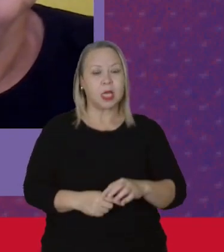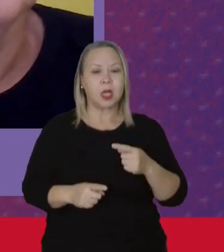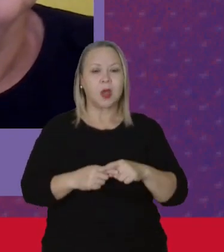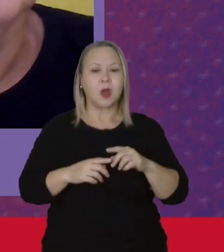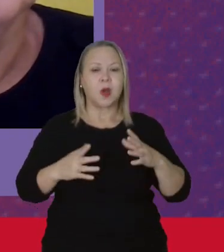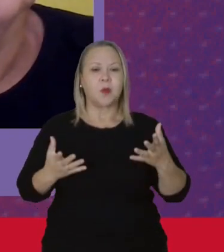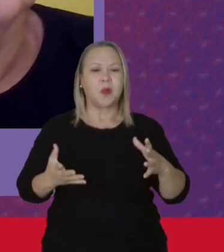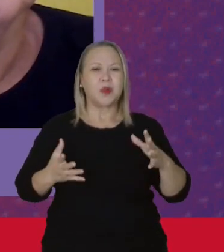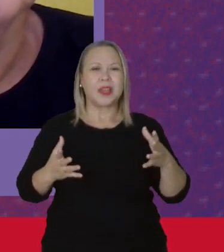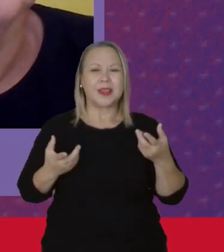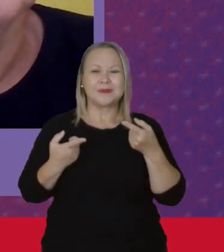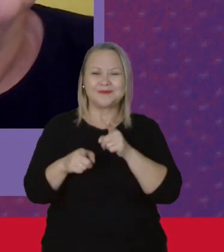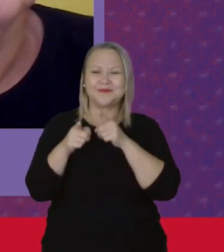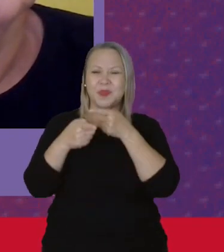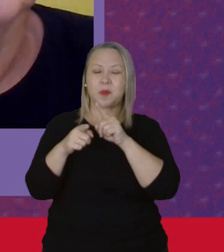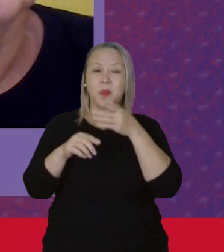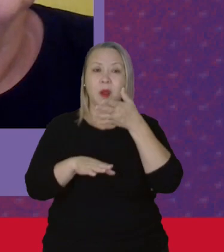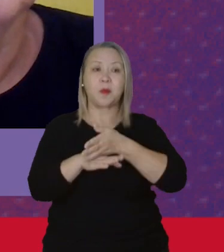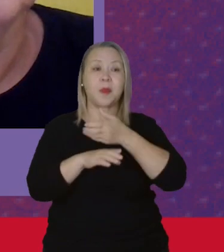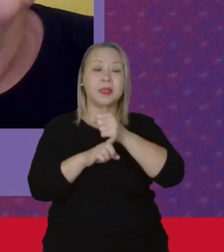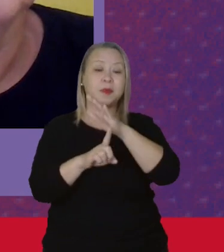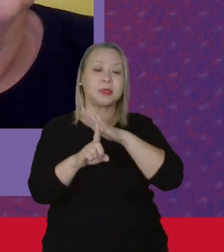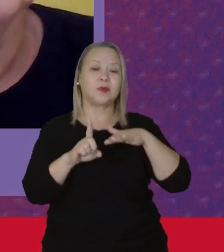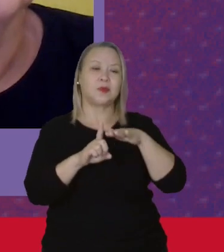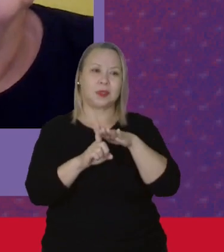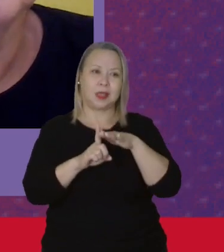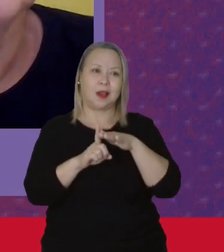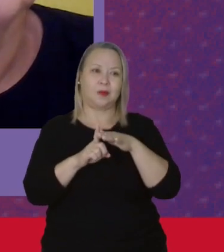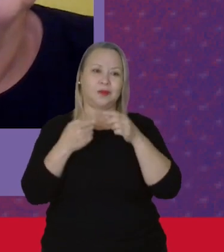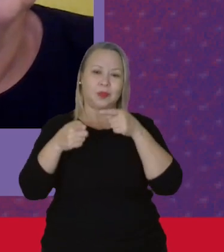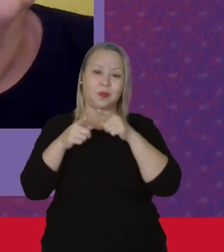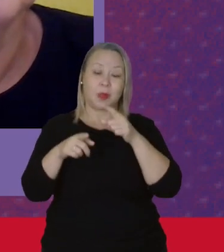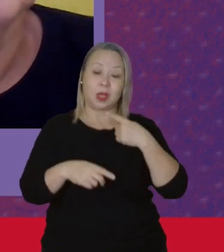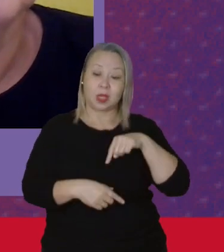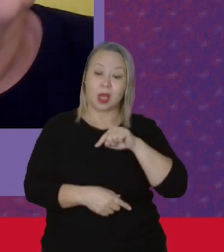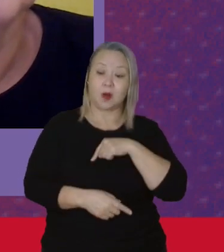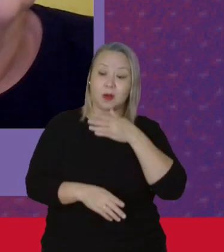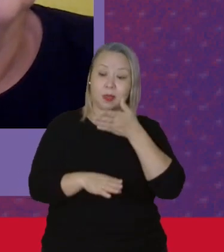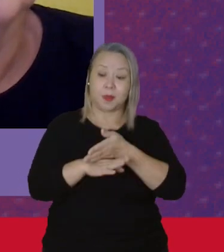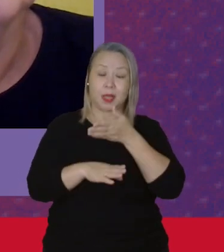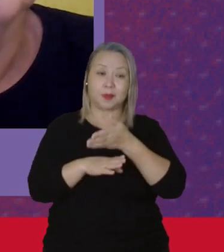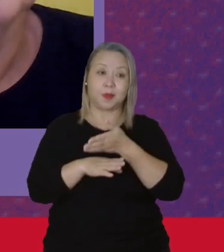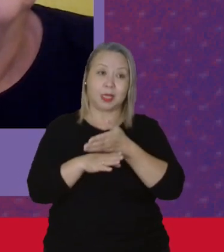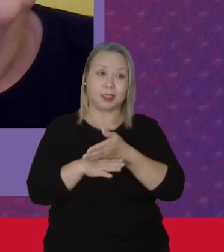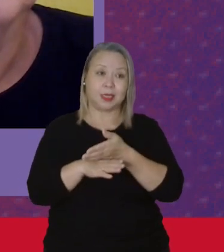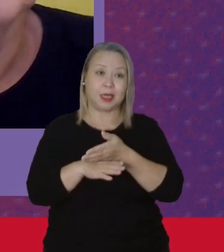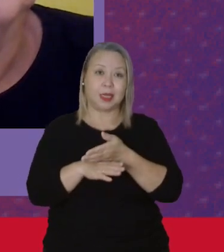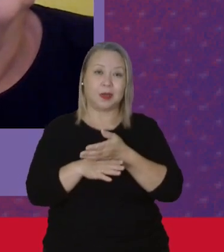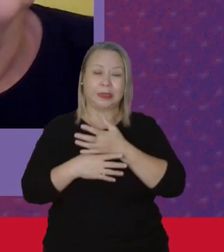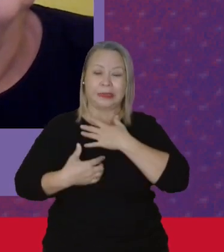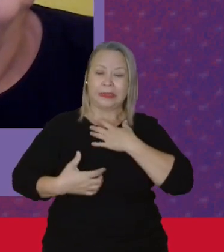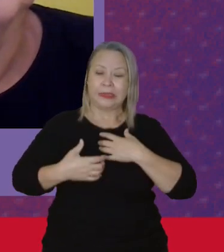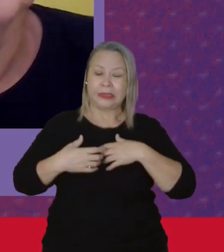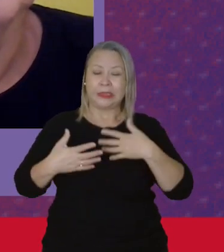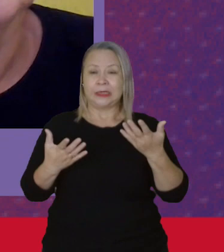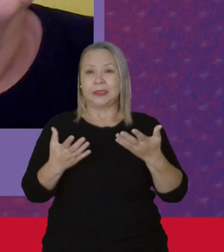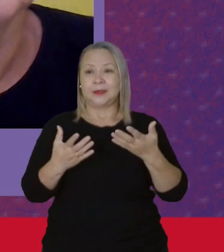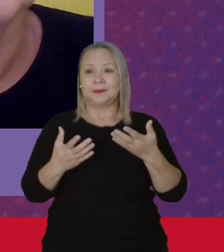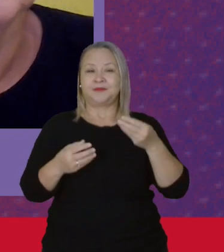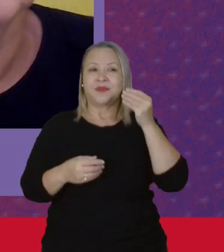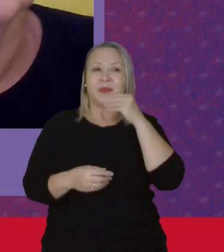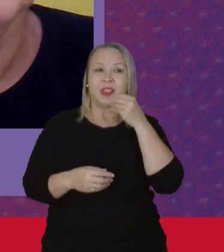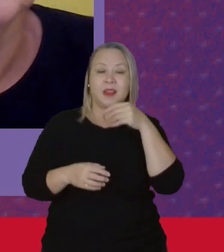incomoda, a participação social incomoda. A nossa participação mexe com as estruturas. A